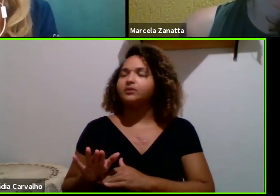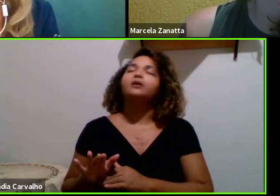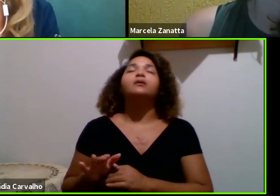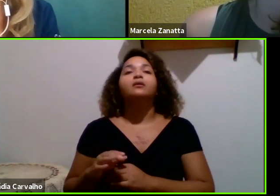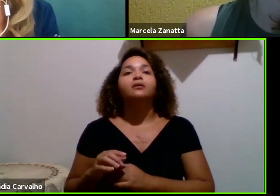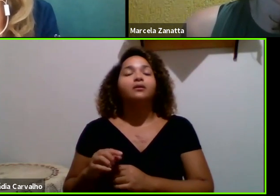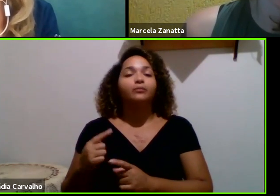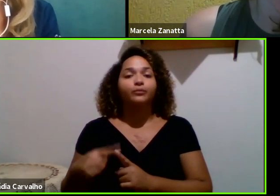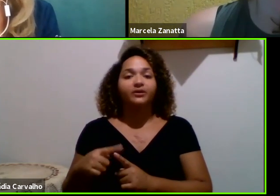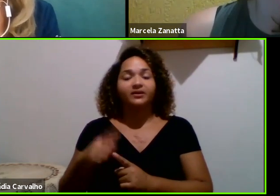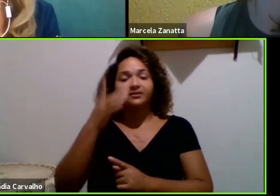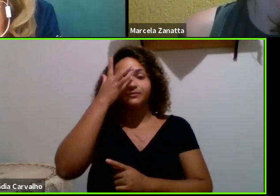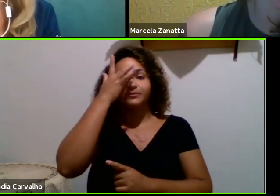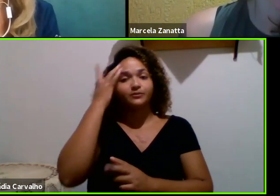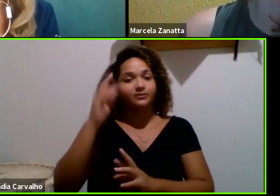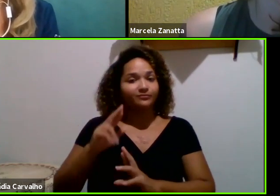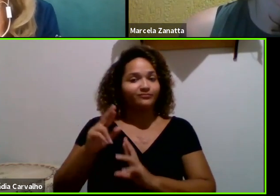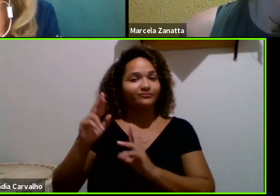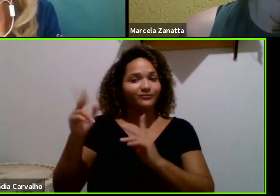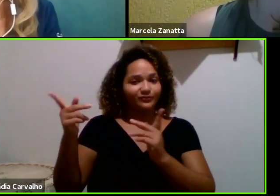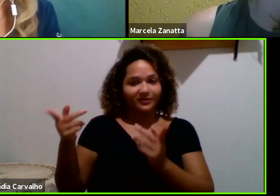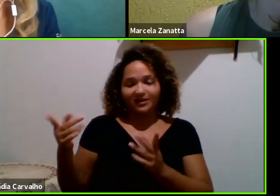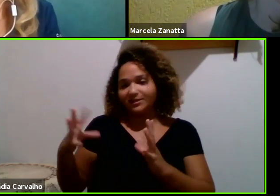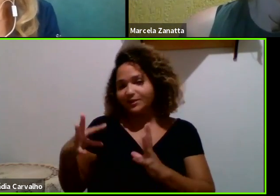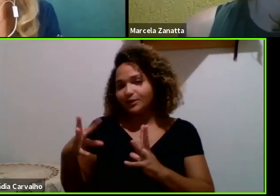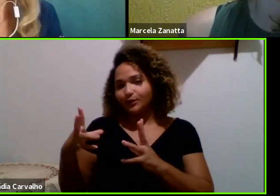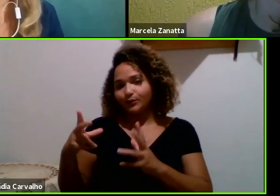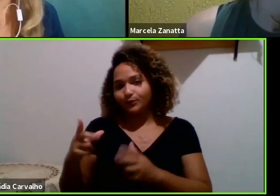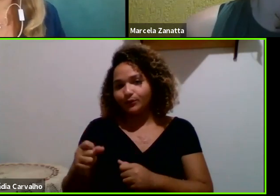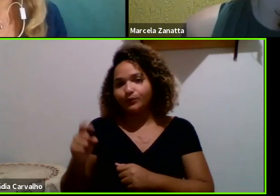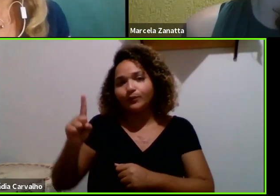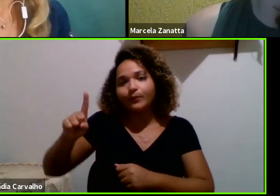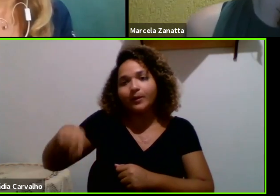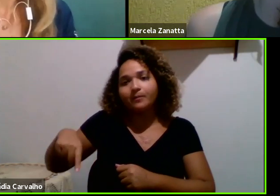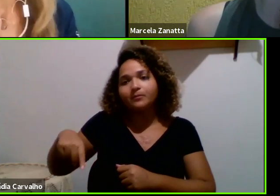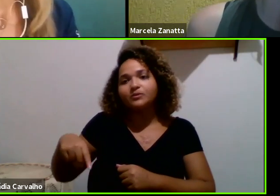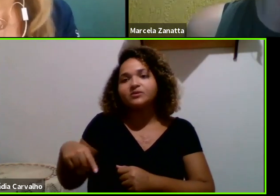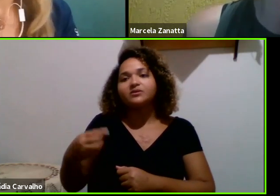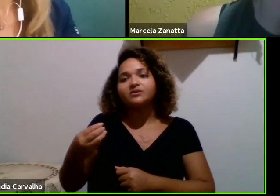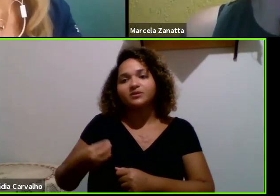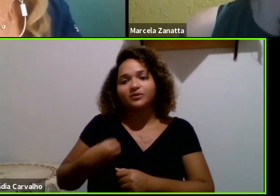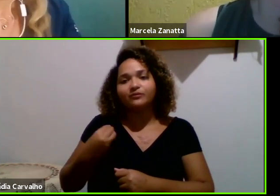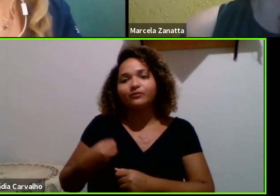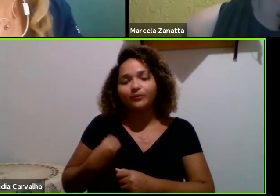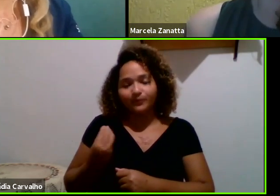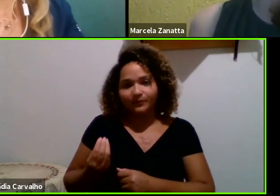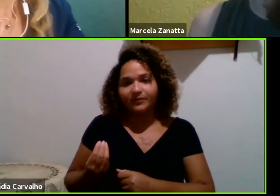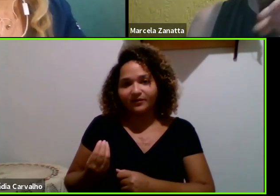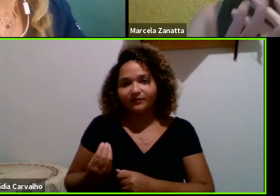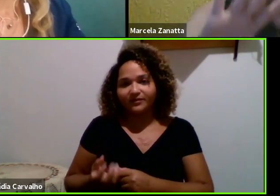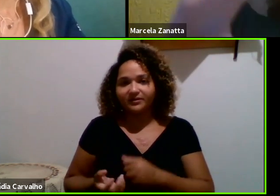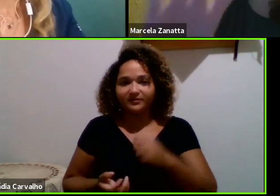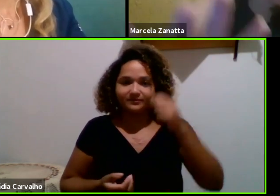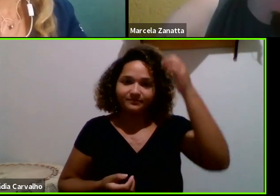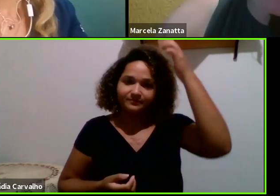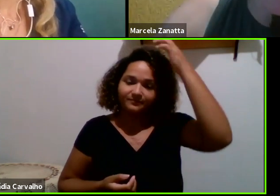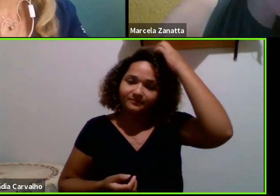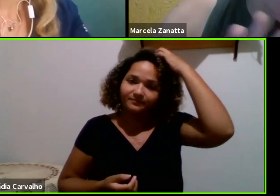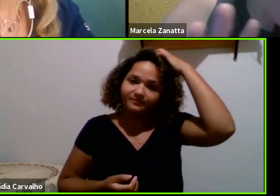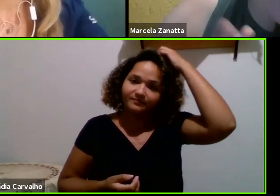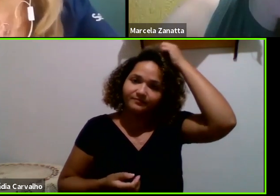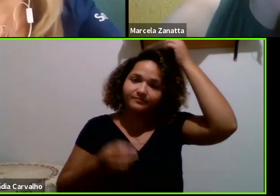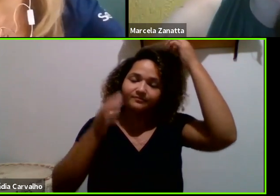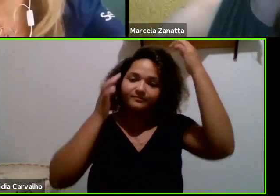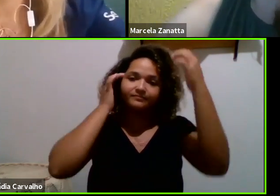e elas existem. Não é verdade? Por fim... Só sobre o ALSO, assim, o ALSO é um curso maravilhoso,